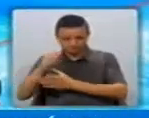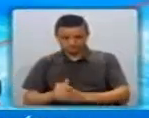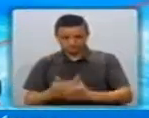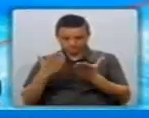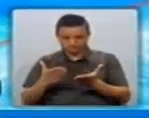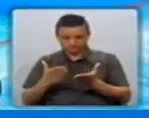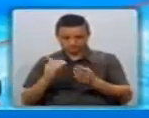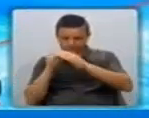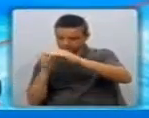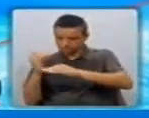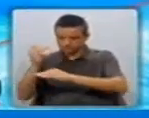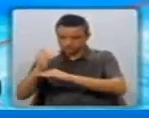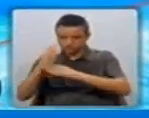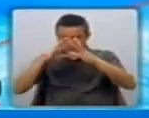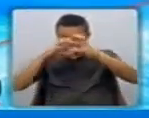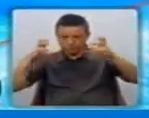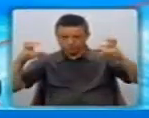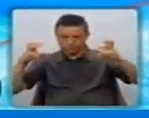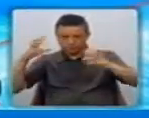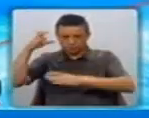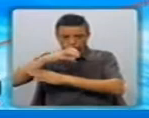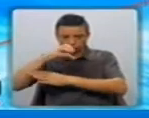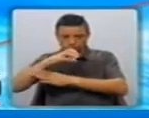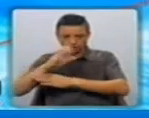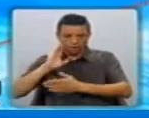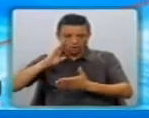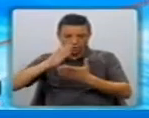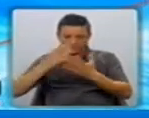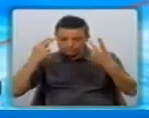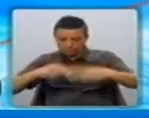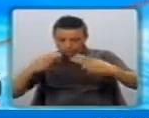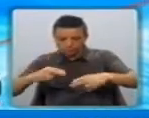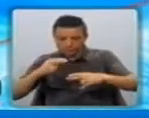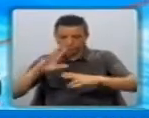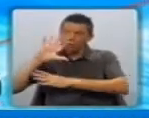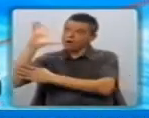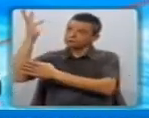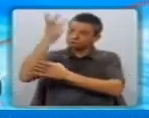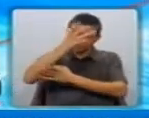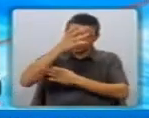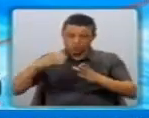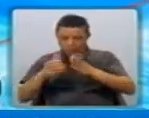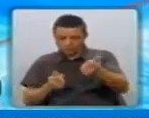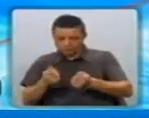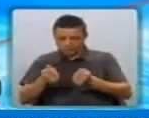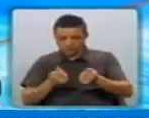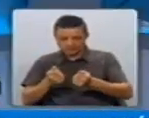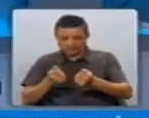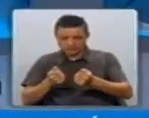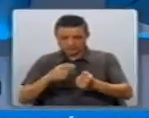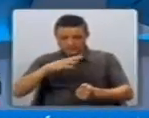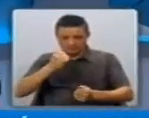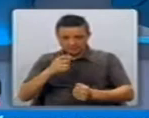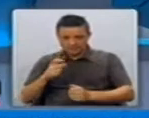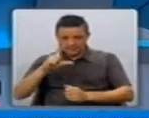Ora, se ultrapassarmos as nuvens, lá em cima não chove, vamos já à última fronteira, olhamos para o espaço com a ajuda do coordenador da Sociedade Planetária, Miguel